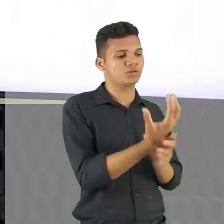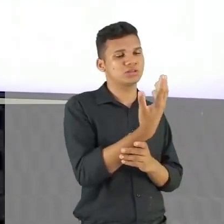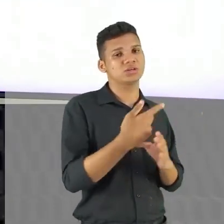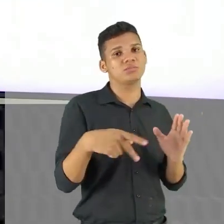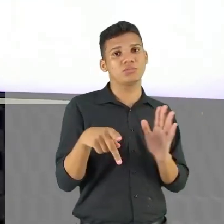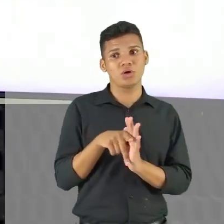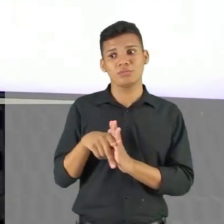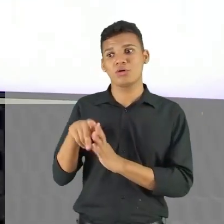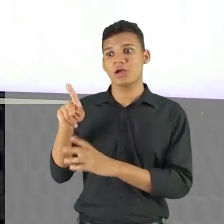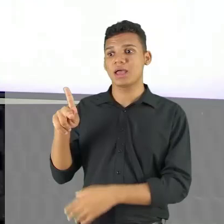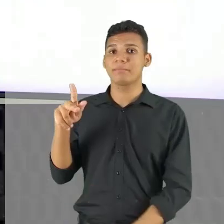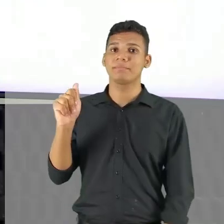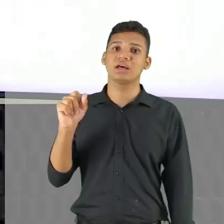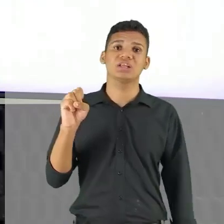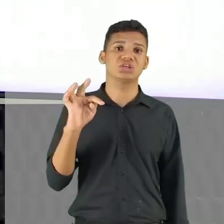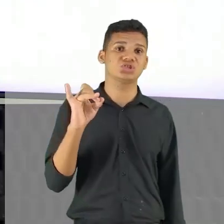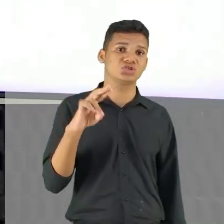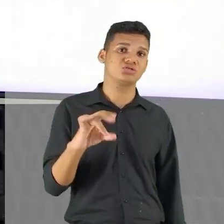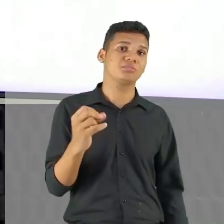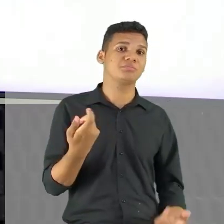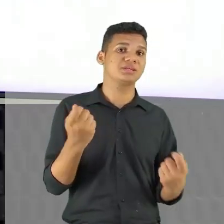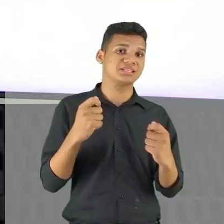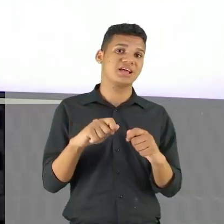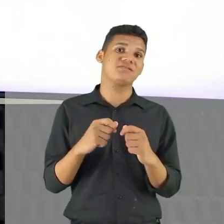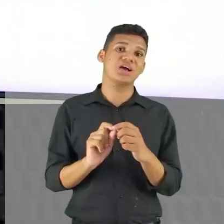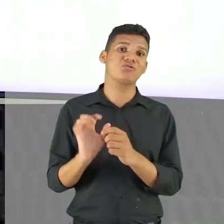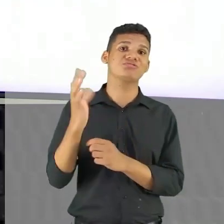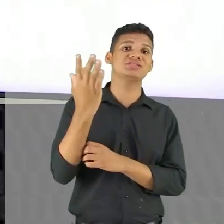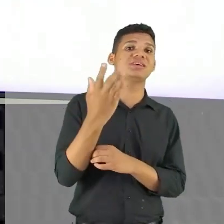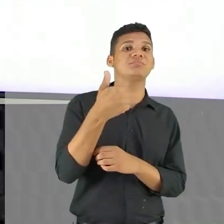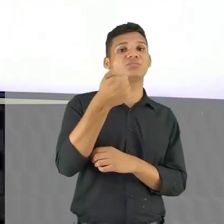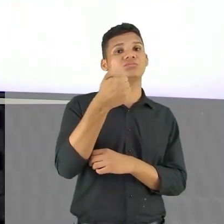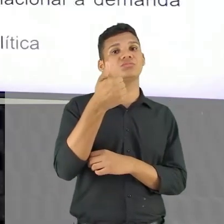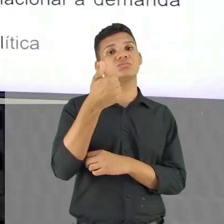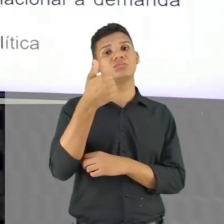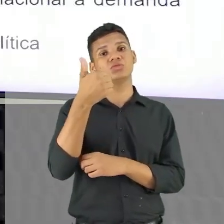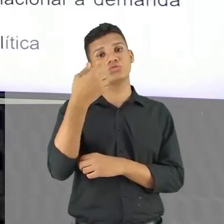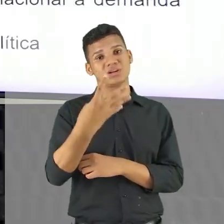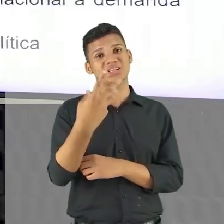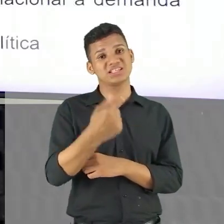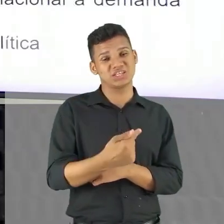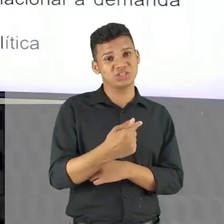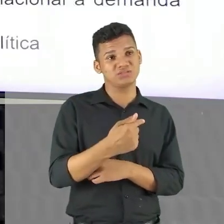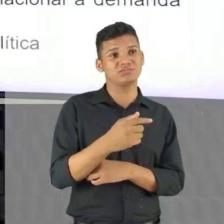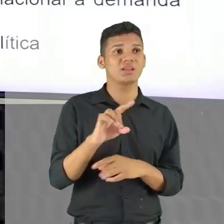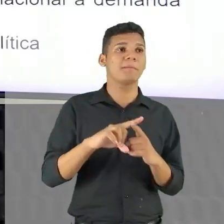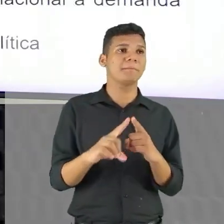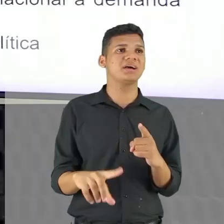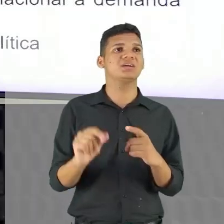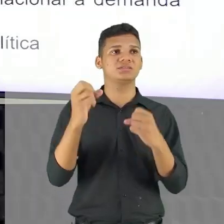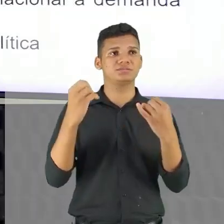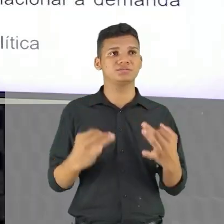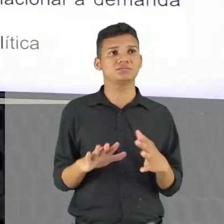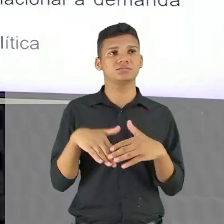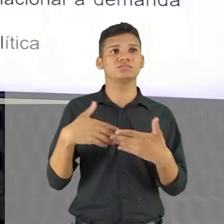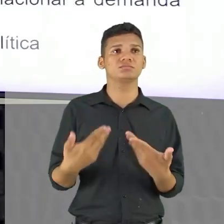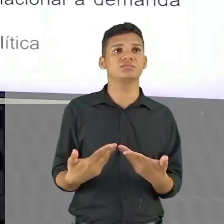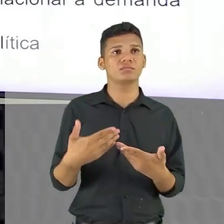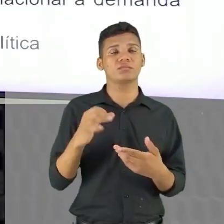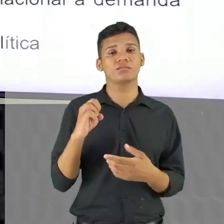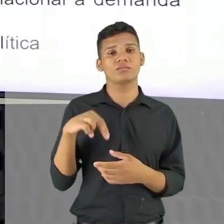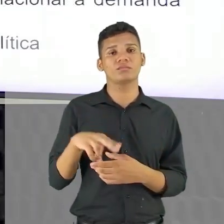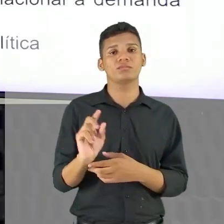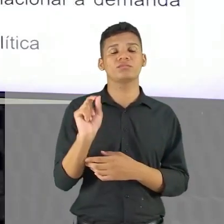Palestina, que, repito, deveria ter acontecido lá em 47 e em 48. Então veja, ó, a mencionada resolução da